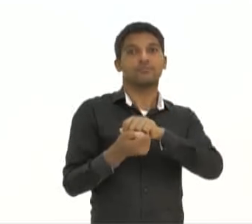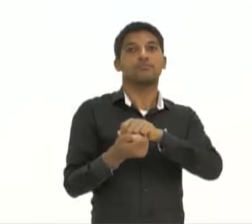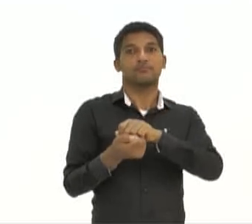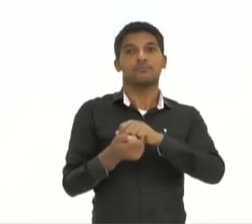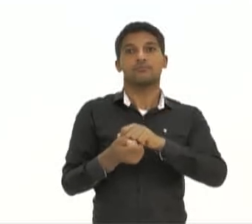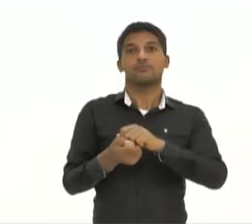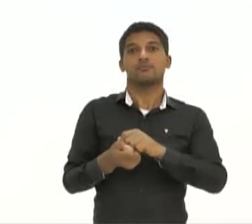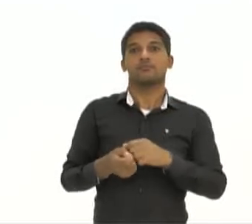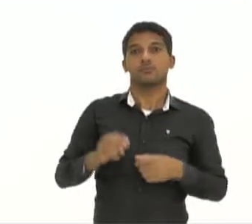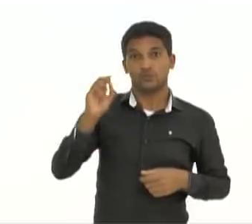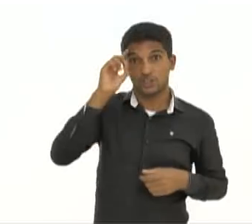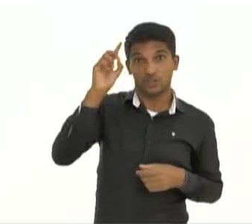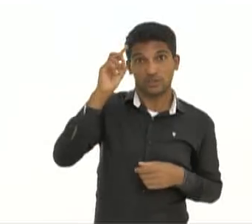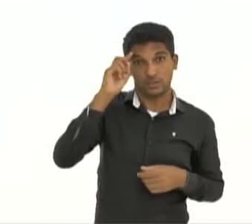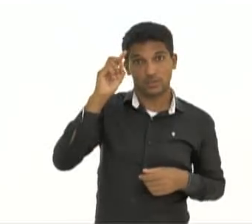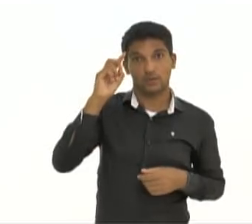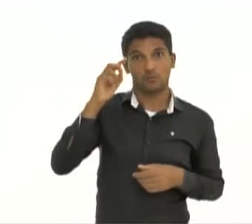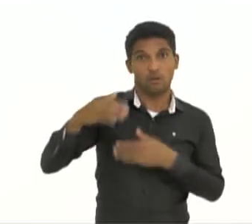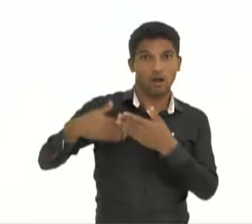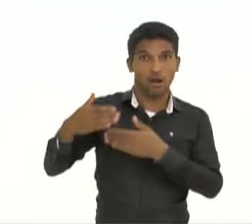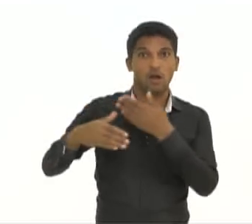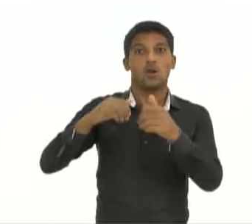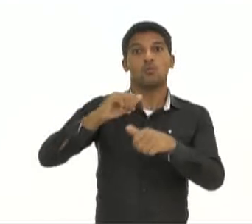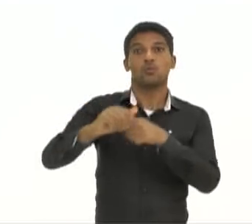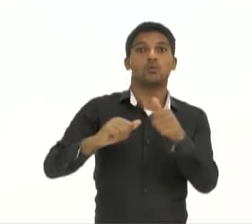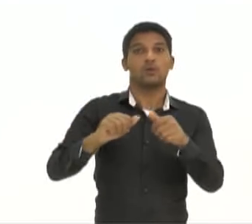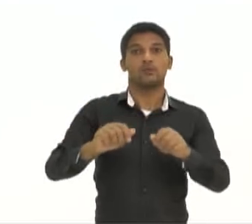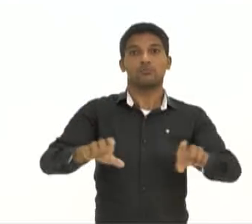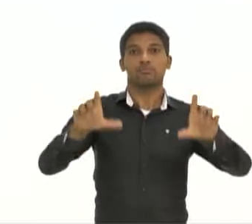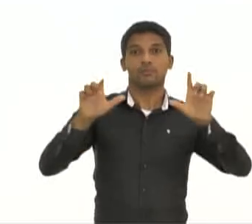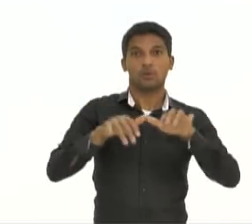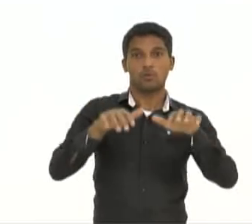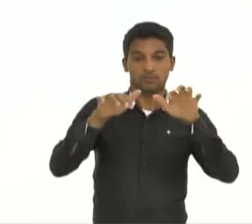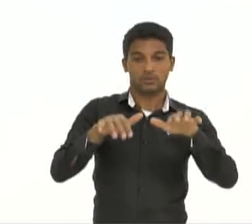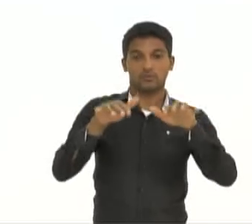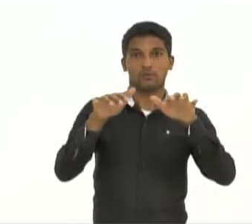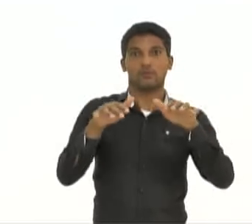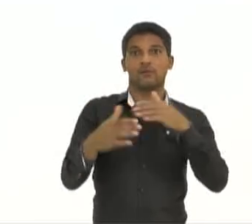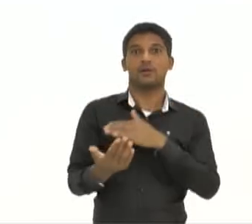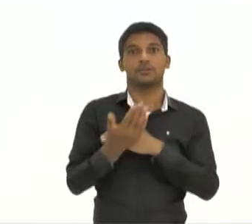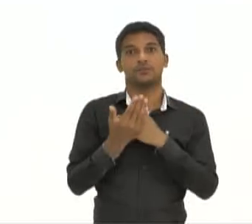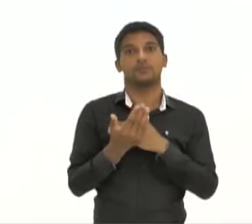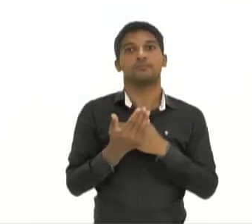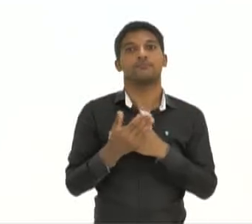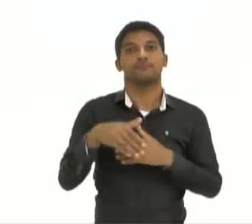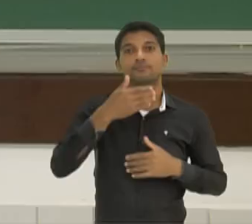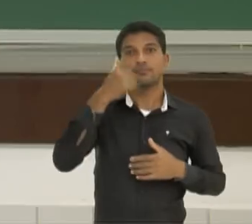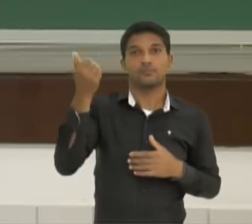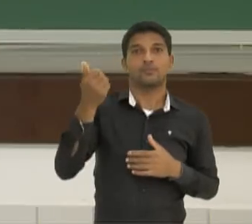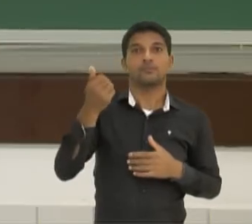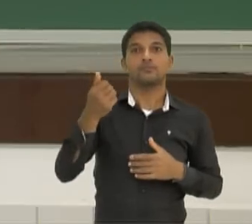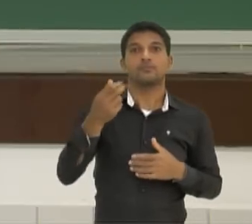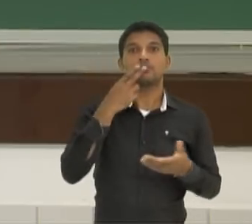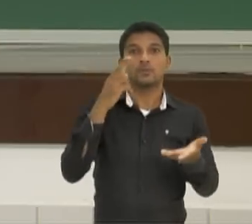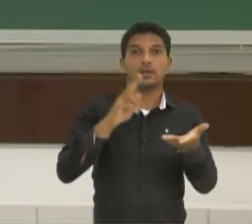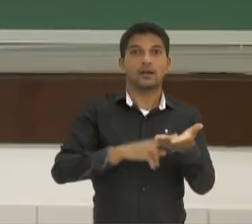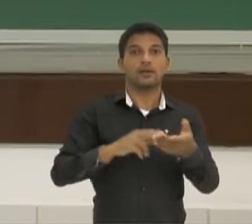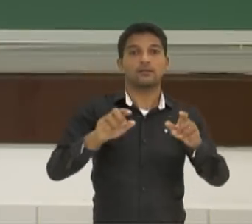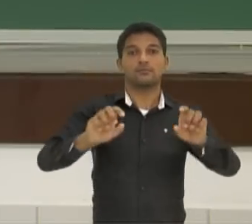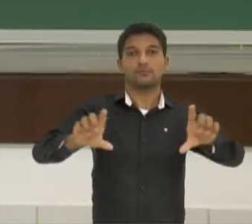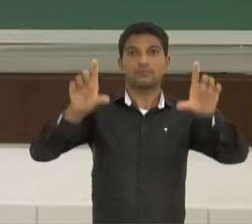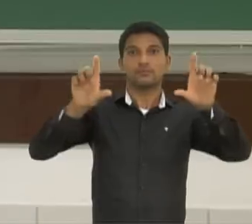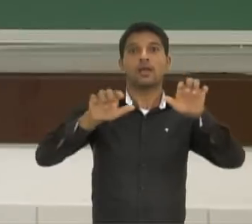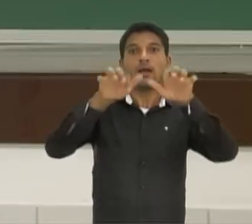fazendo parte do nosso dia a dia, de forma que esse slide trouxe também essa informação, né, que preferencialmente a